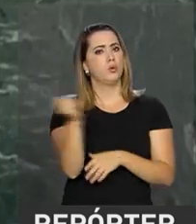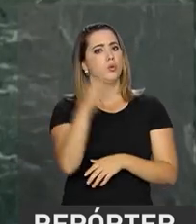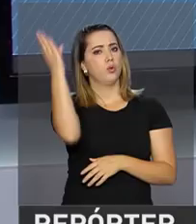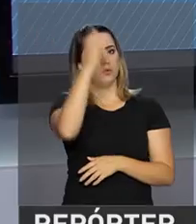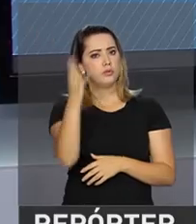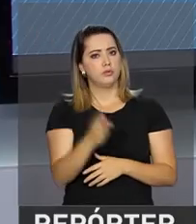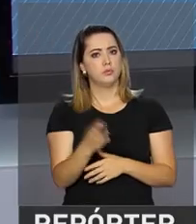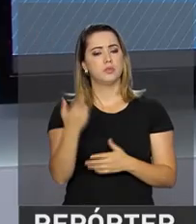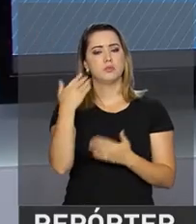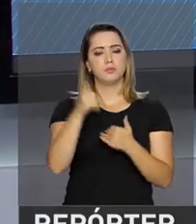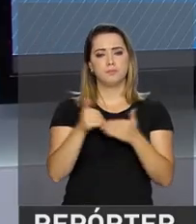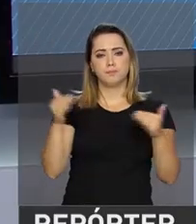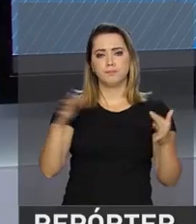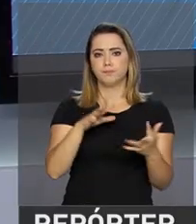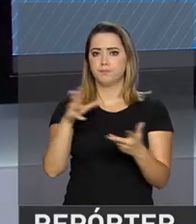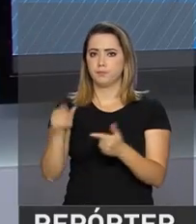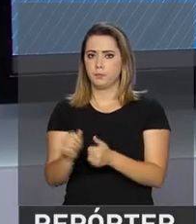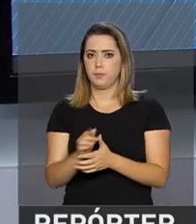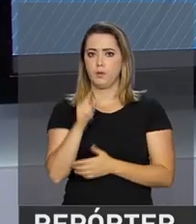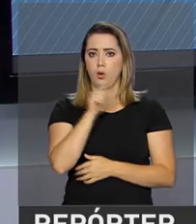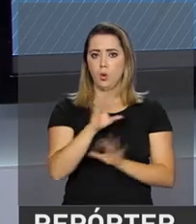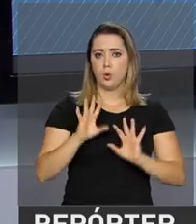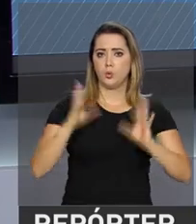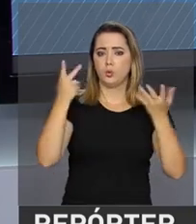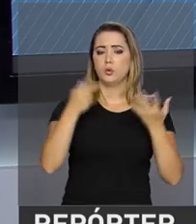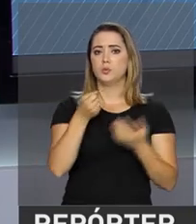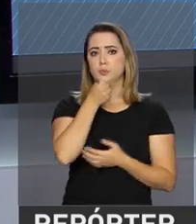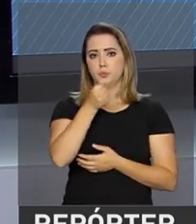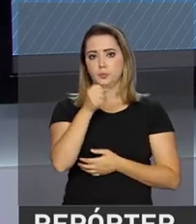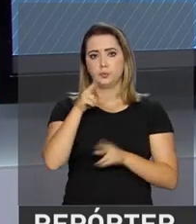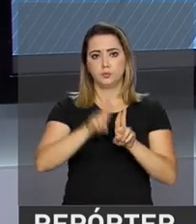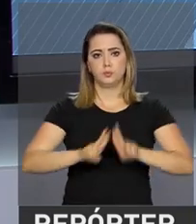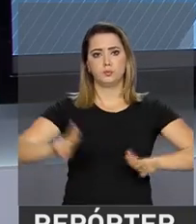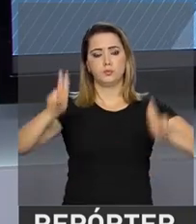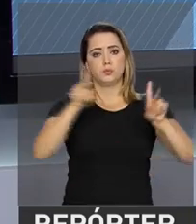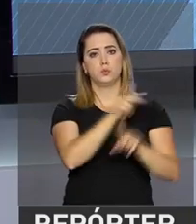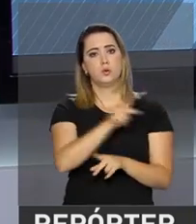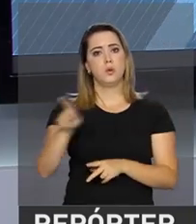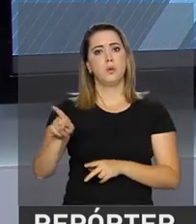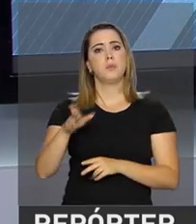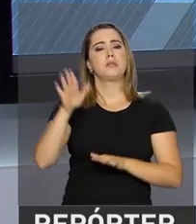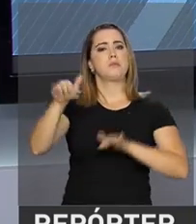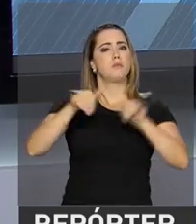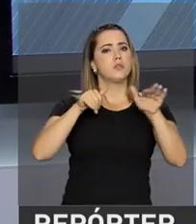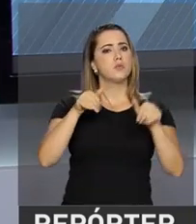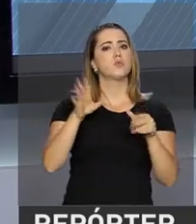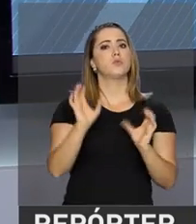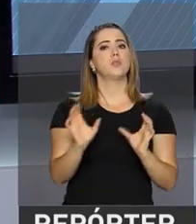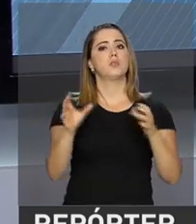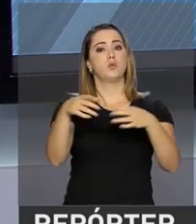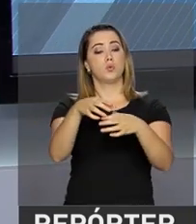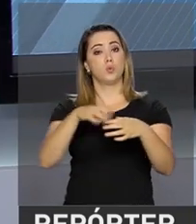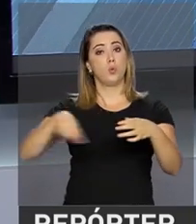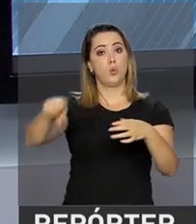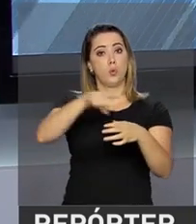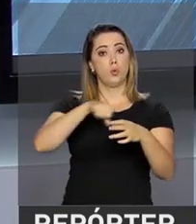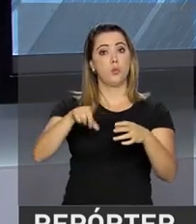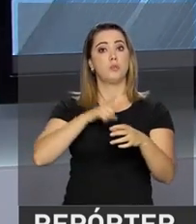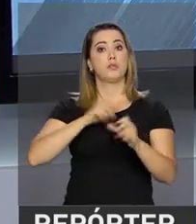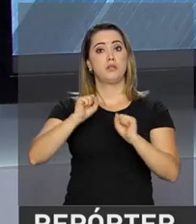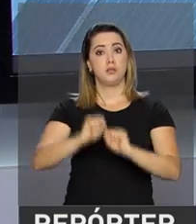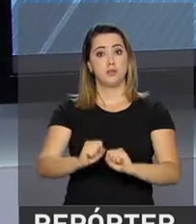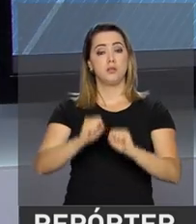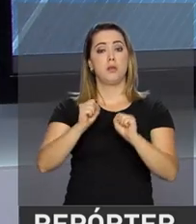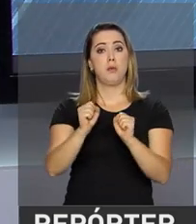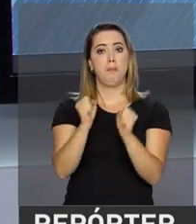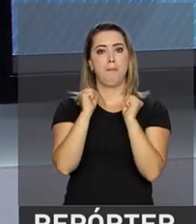aberto ao mundo. Ainda durante o discurso na ONU, o presidente fez um chamado às potências nucleares para que